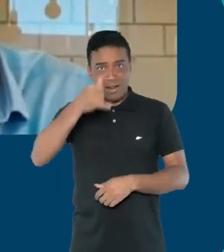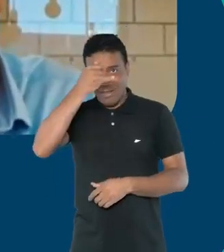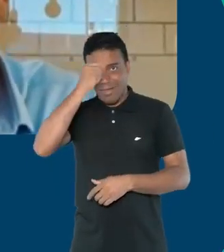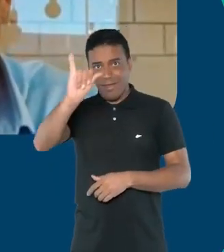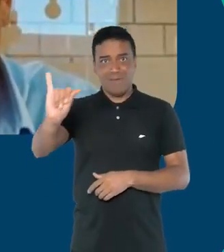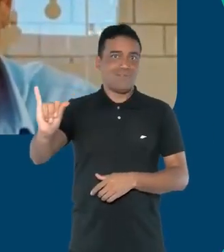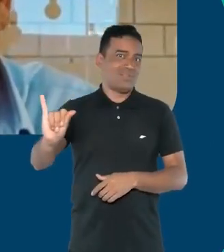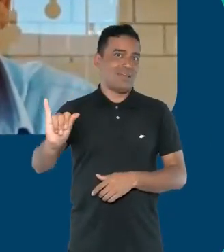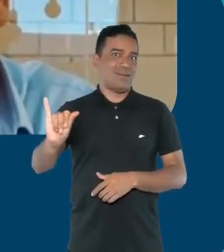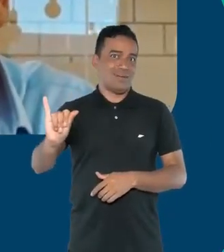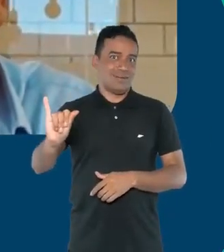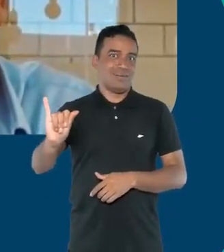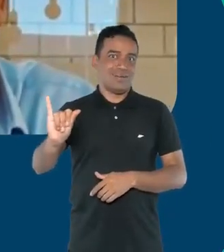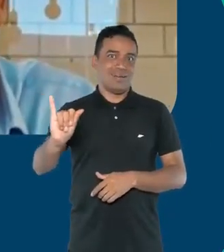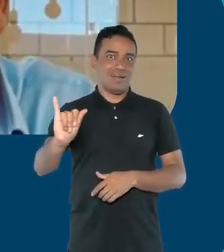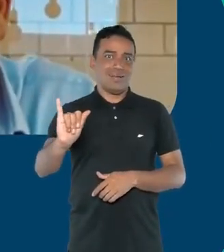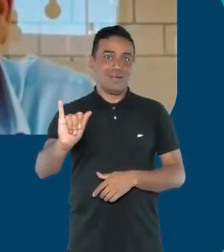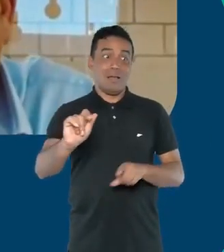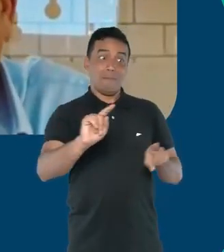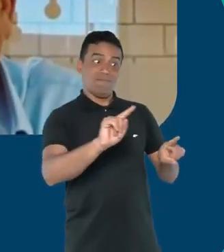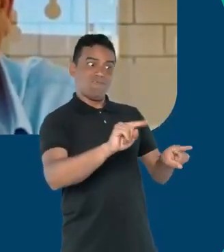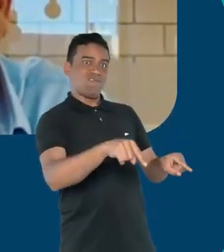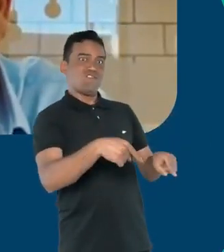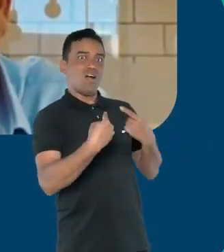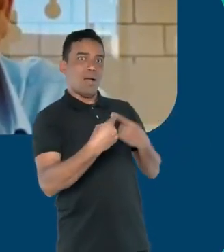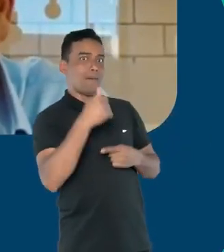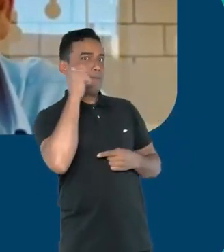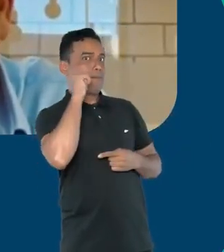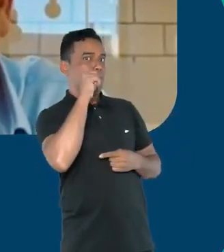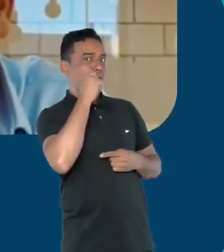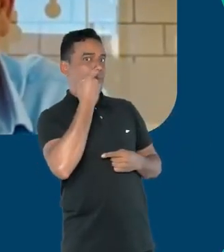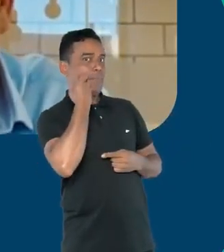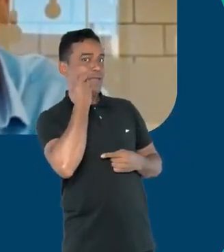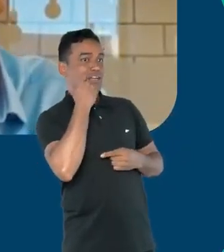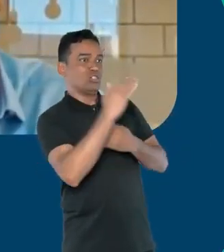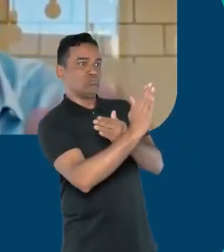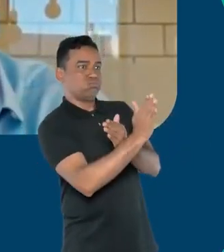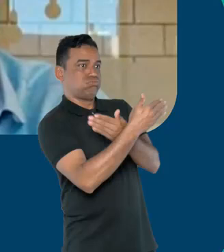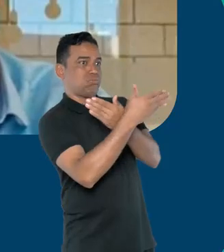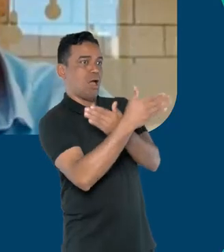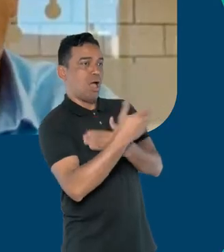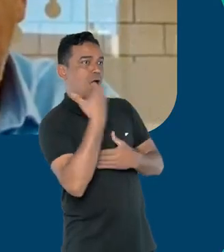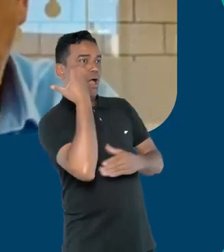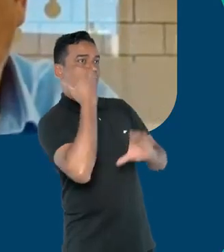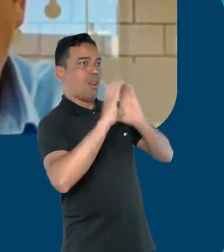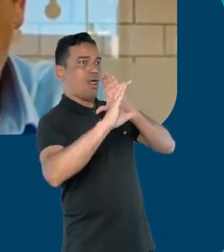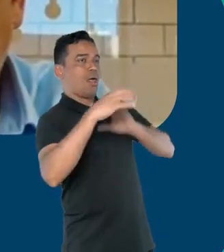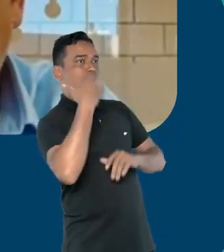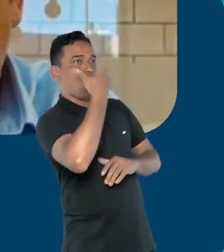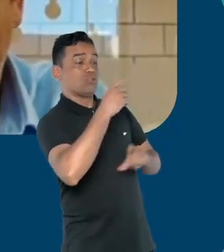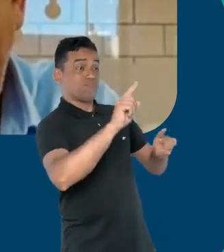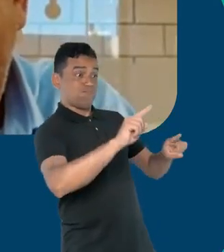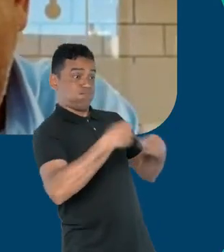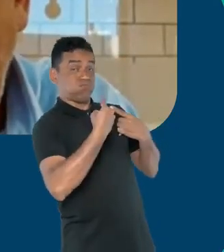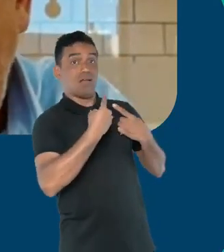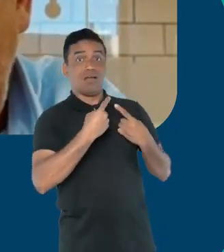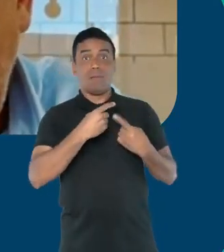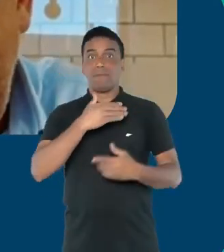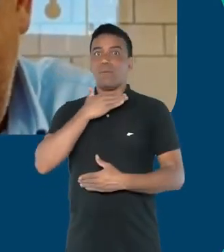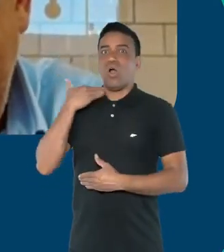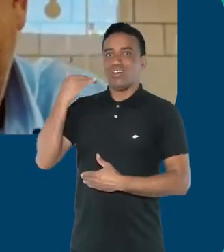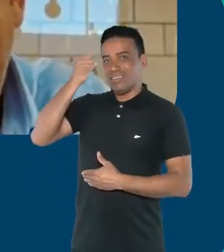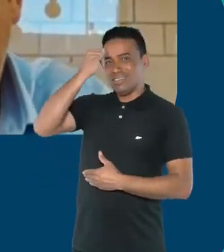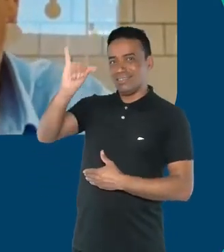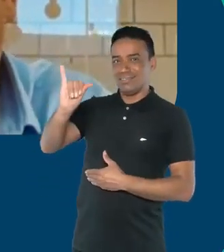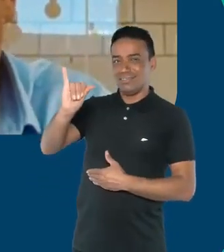né, o confronto e a morte. Então, é nesse